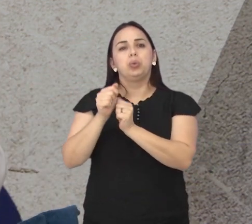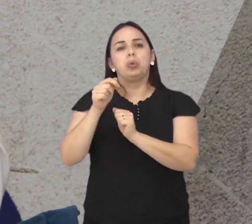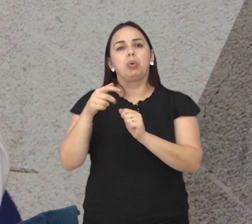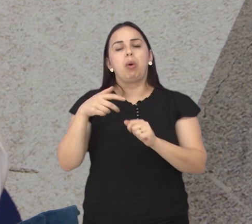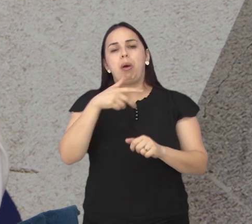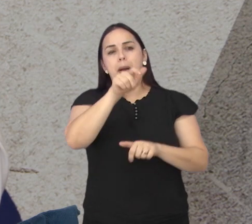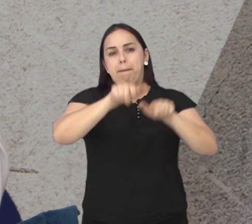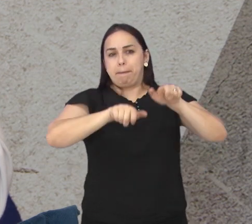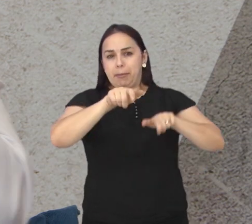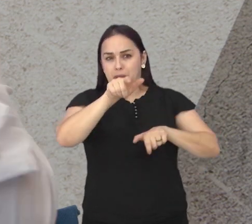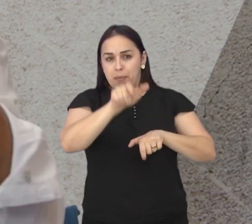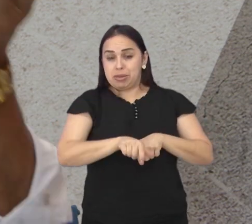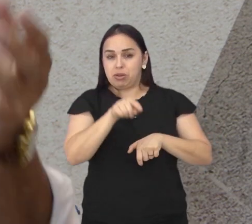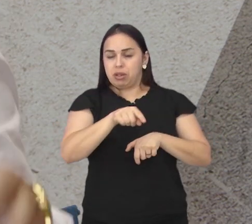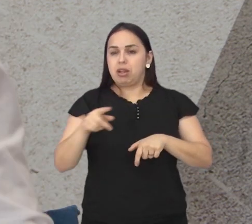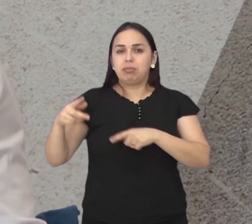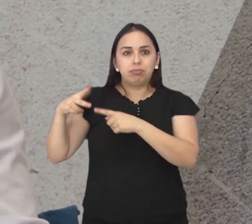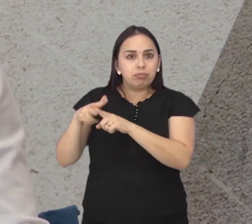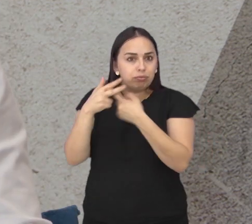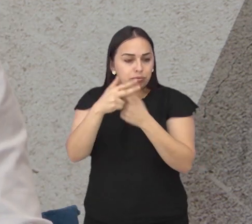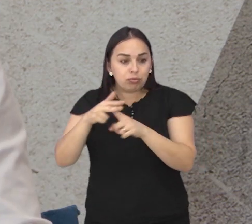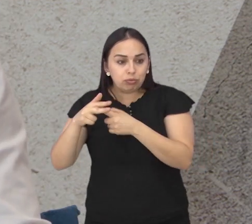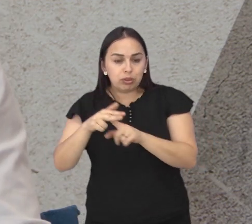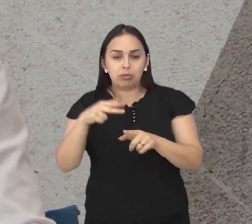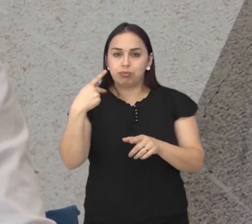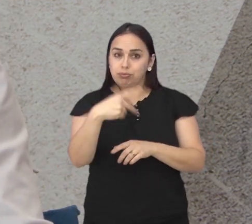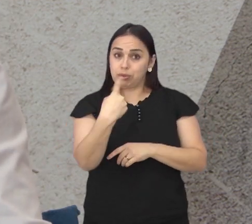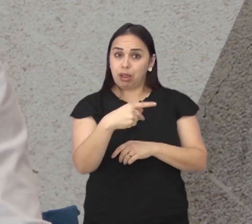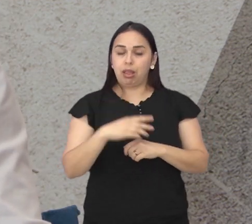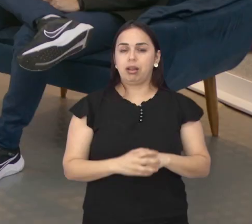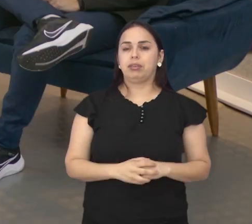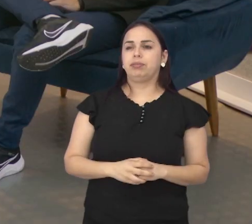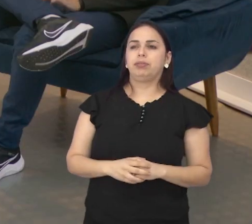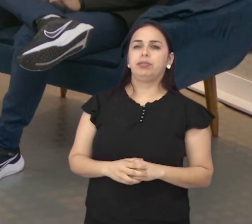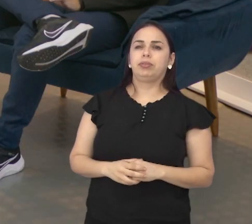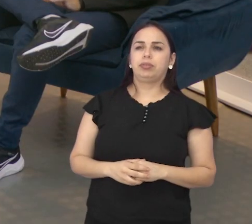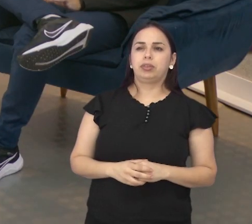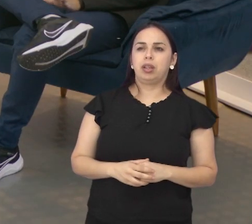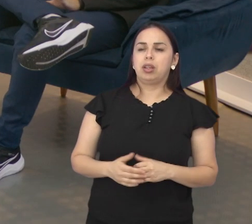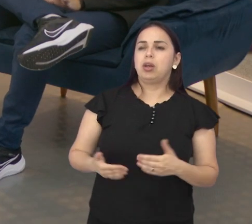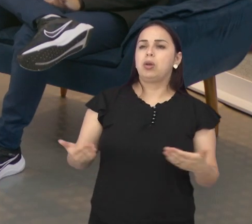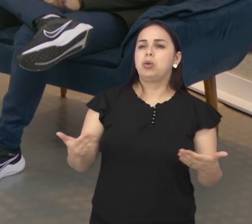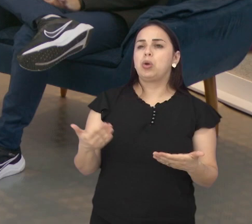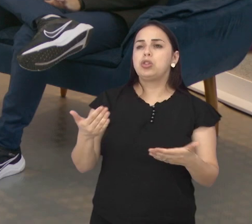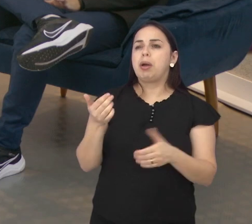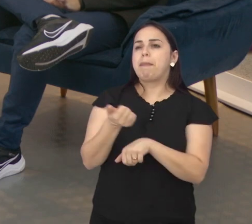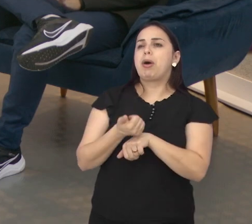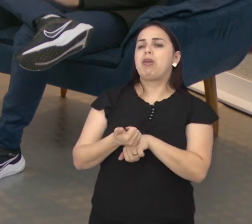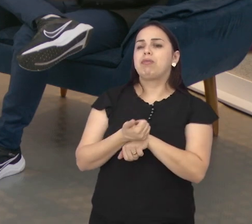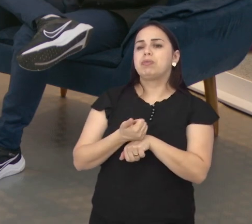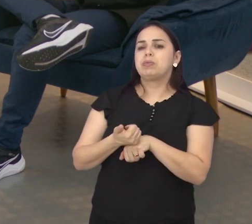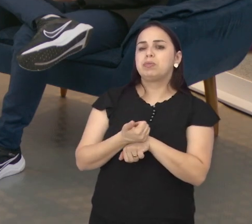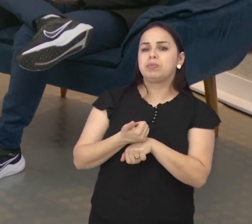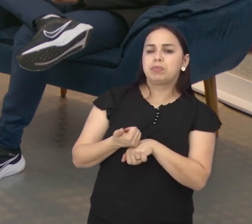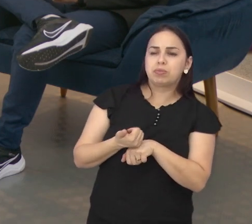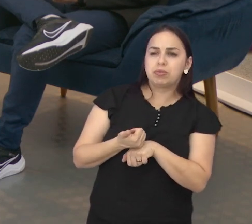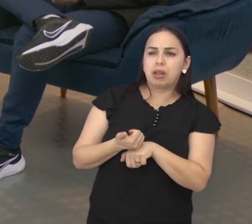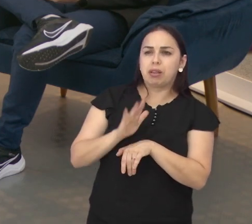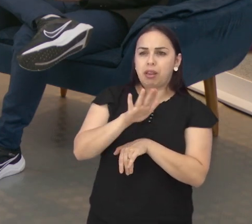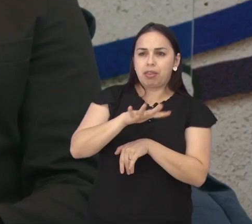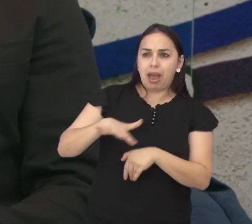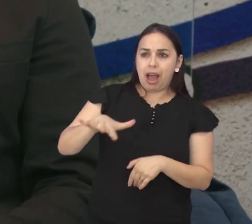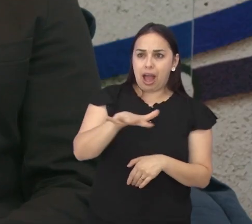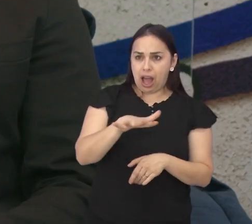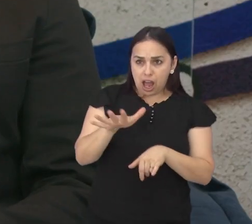as pessoas têm muitos carros e ele acaba trabalhando com os carros também. E hoje na profissão, né,